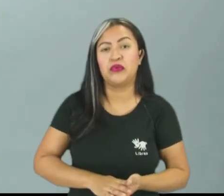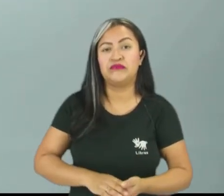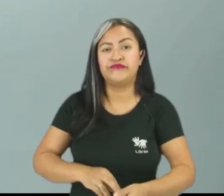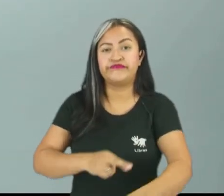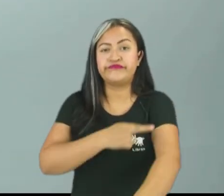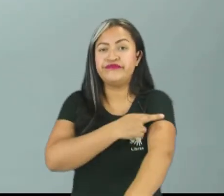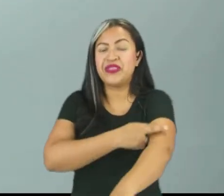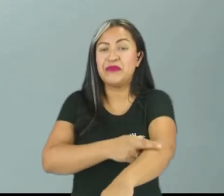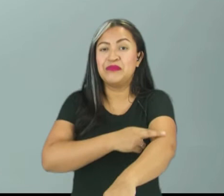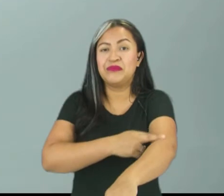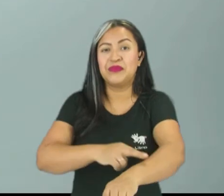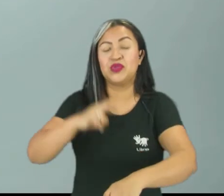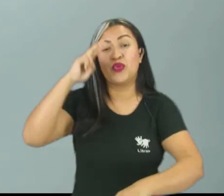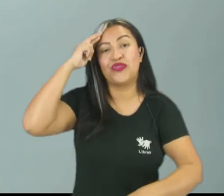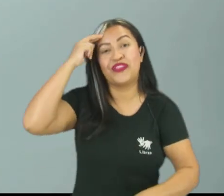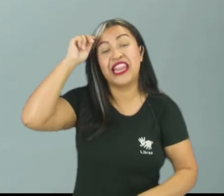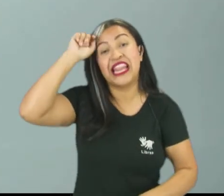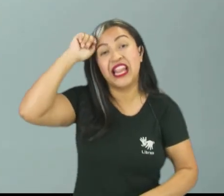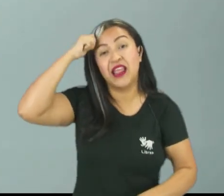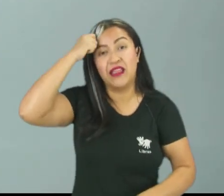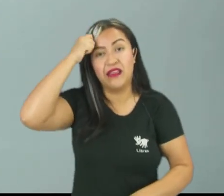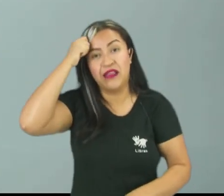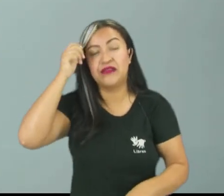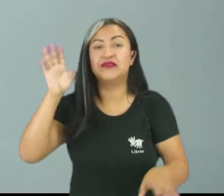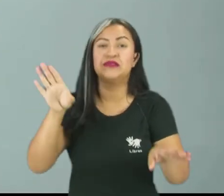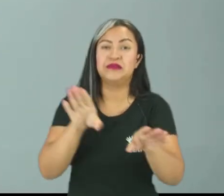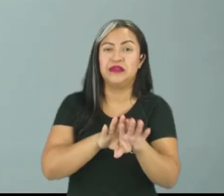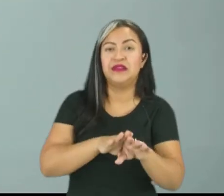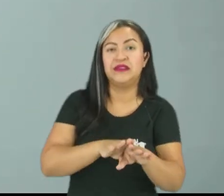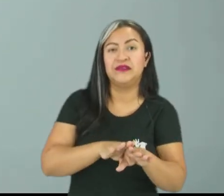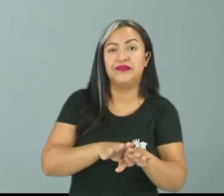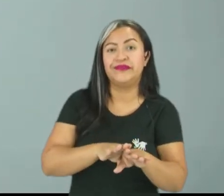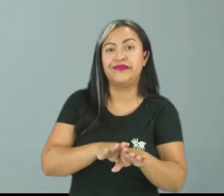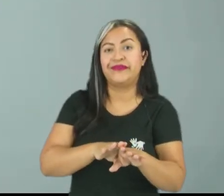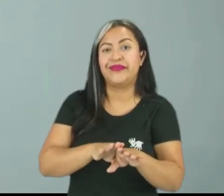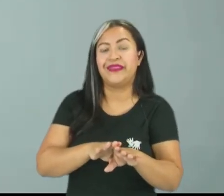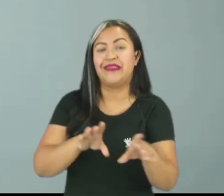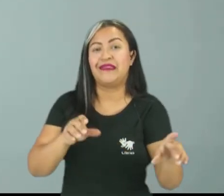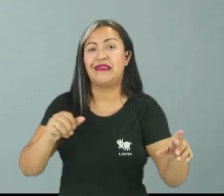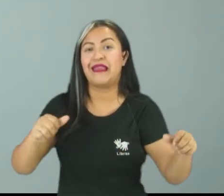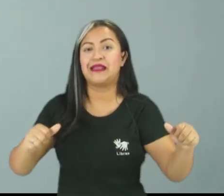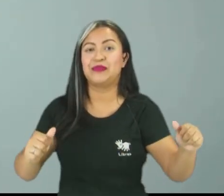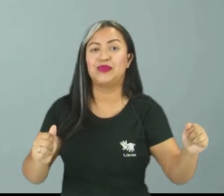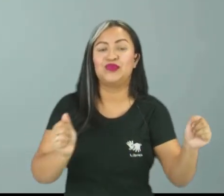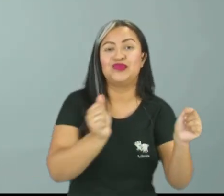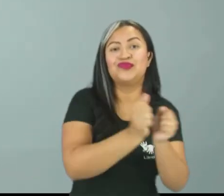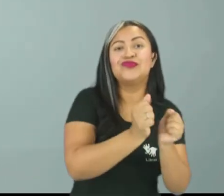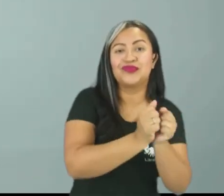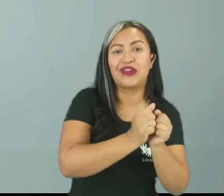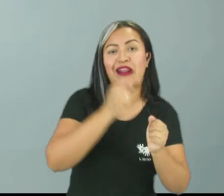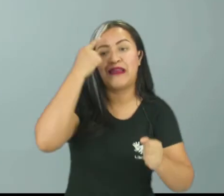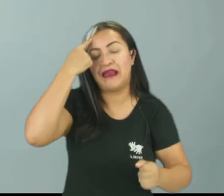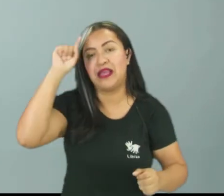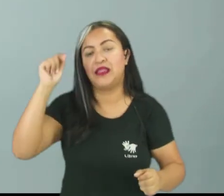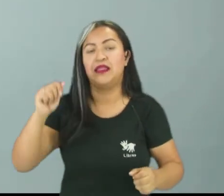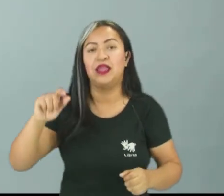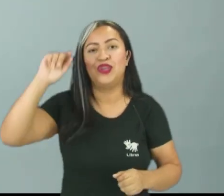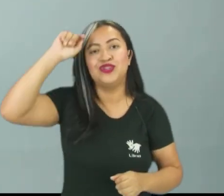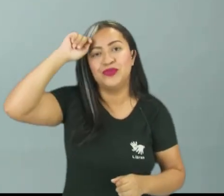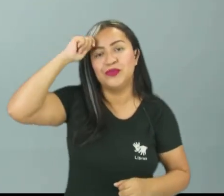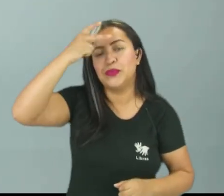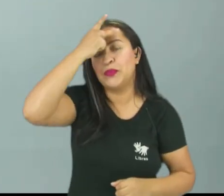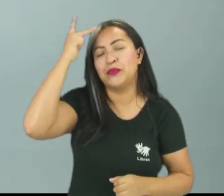gente sabe por conta do racismo os negros eles são associados sempre, né, à questão do bandido, né? E aí ele vem